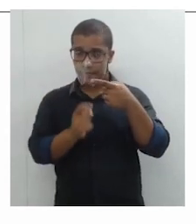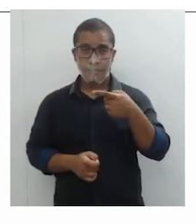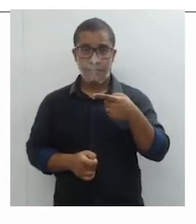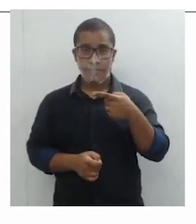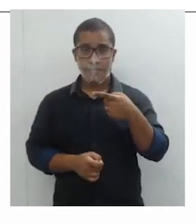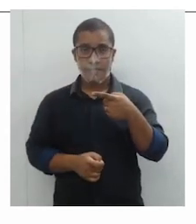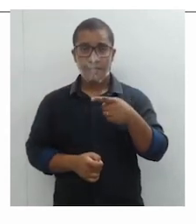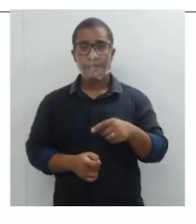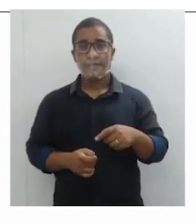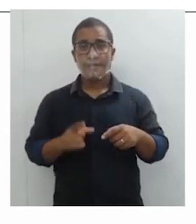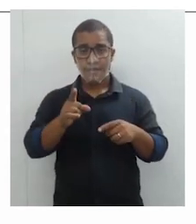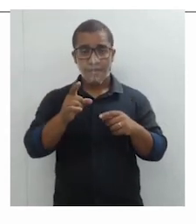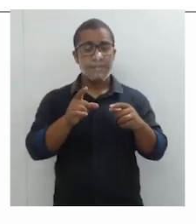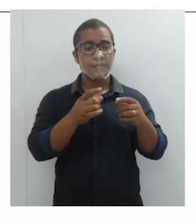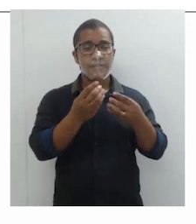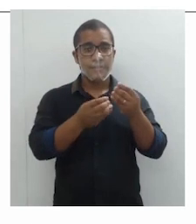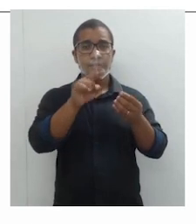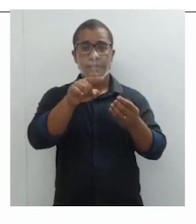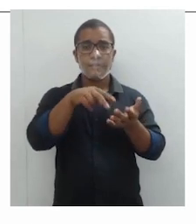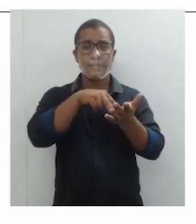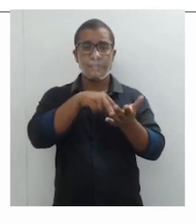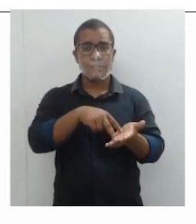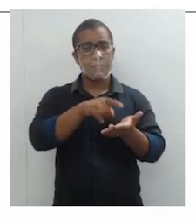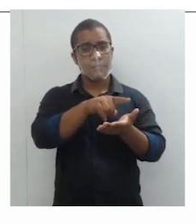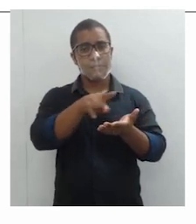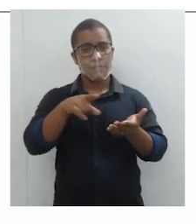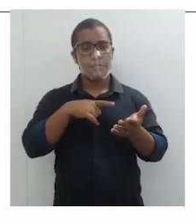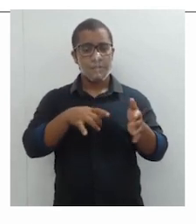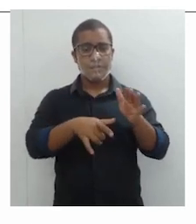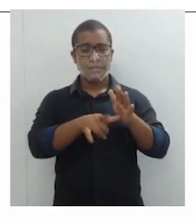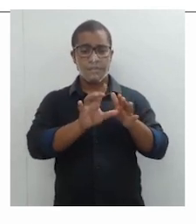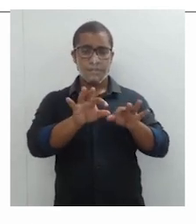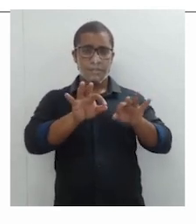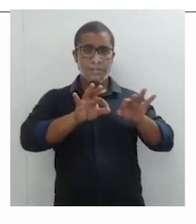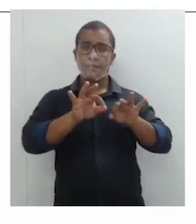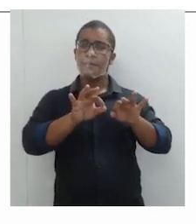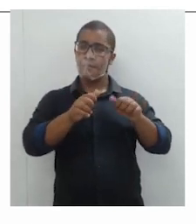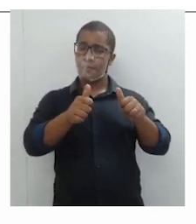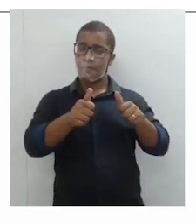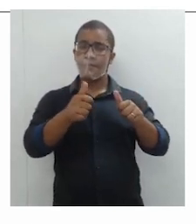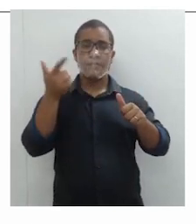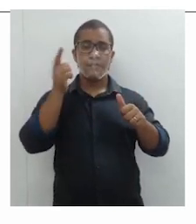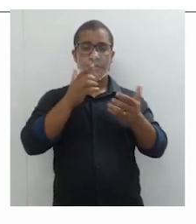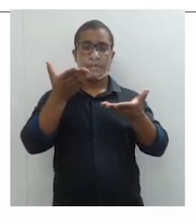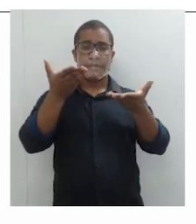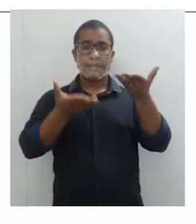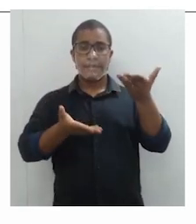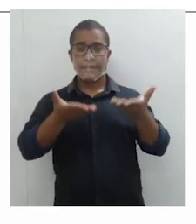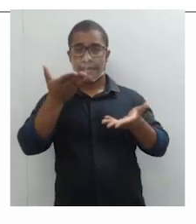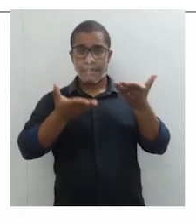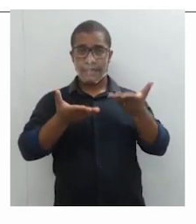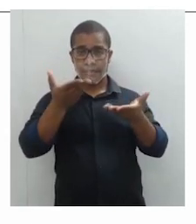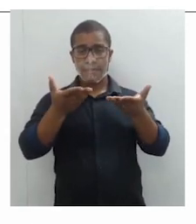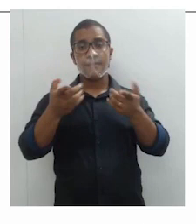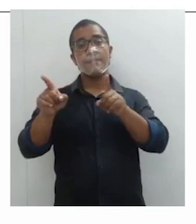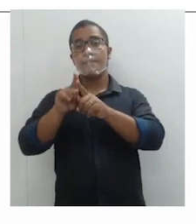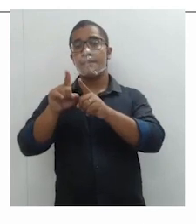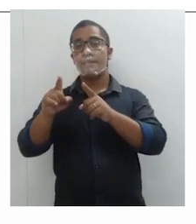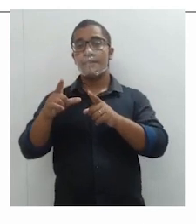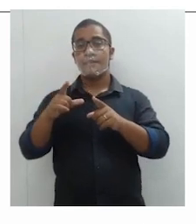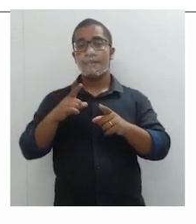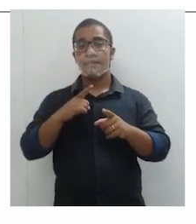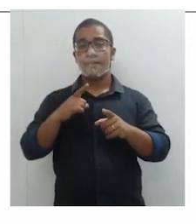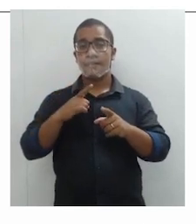estrutura das religiões indígenas é sólida e muito bem elaborada permitindo o equilíbrio do homem com o meio